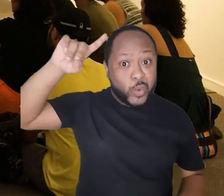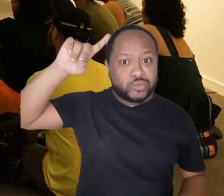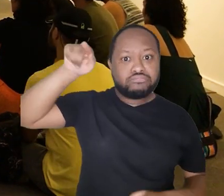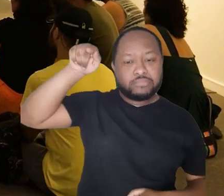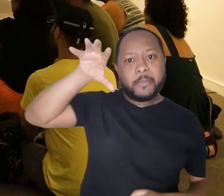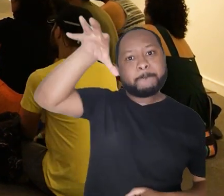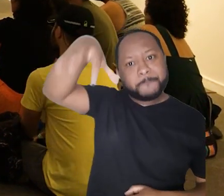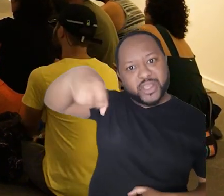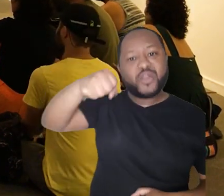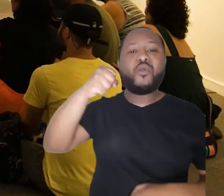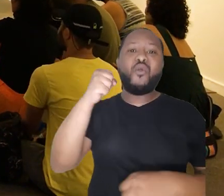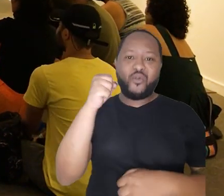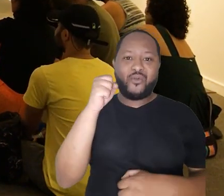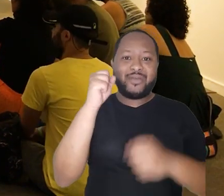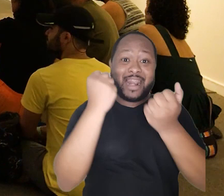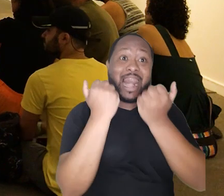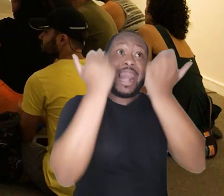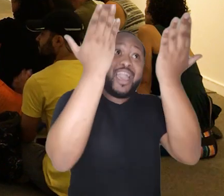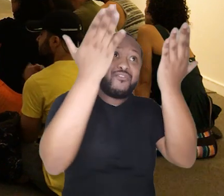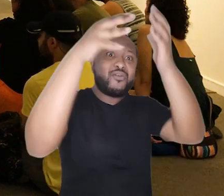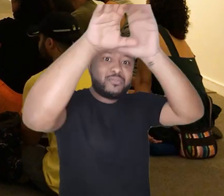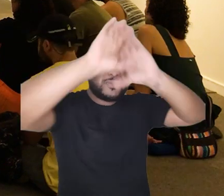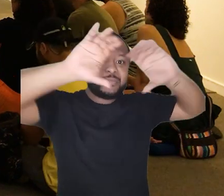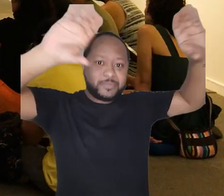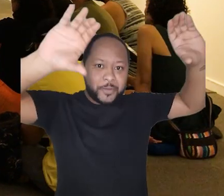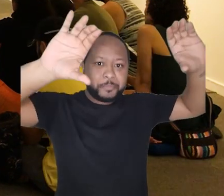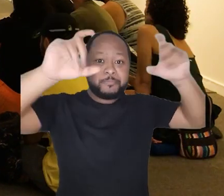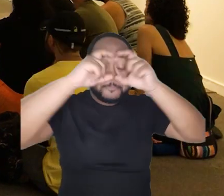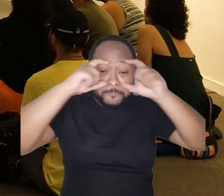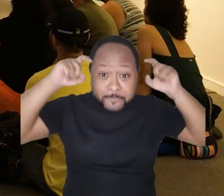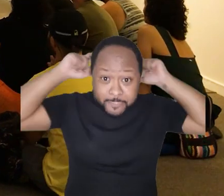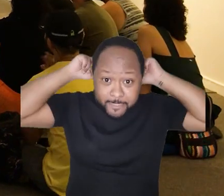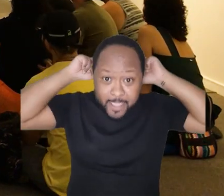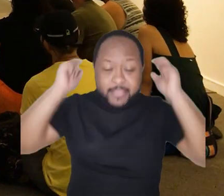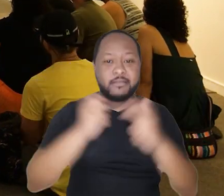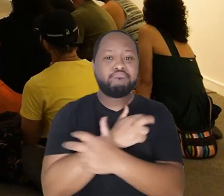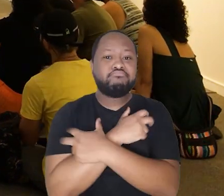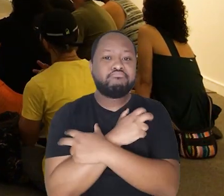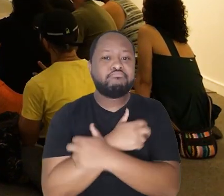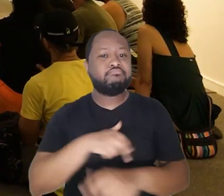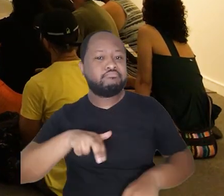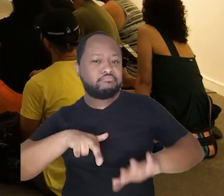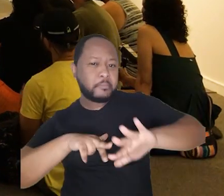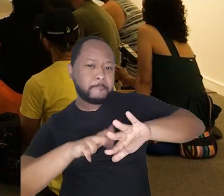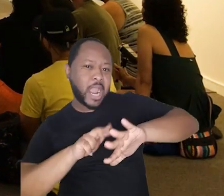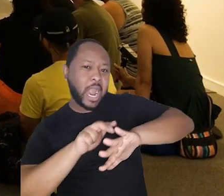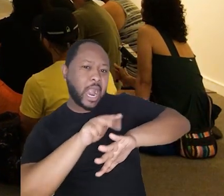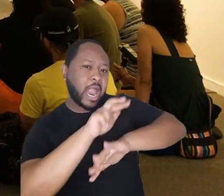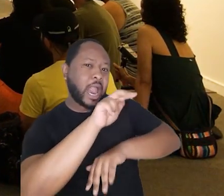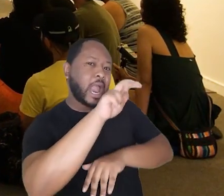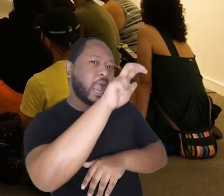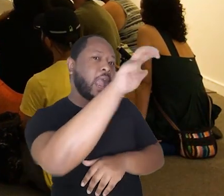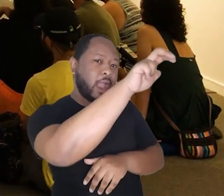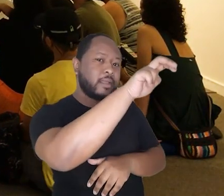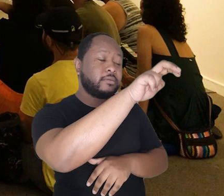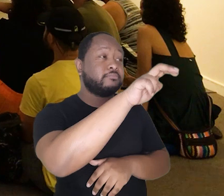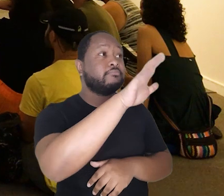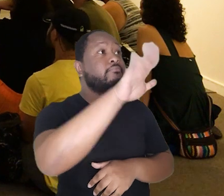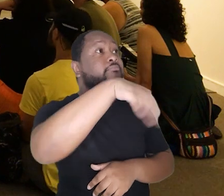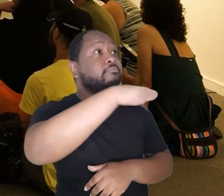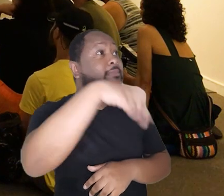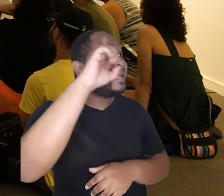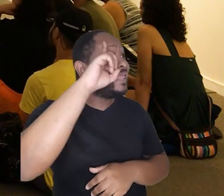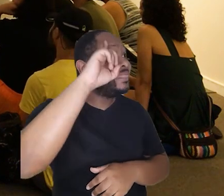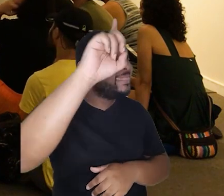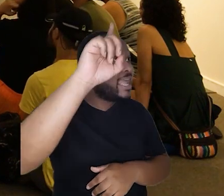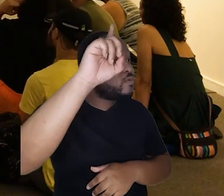lá para o céu. Então ele foi até a escada, subiu até o céu. Quando ele chegou no céu, foi então que ele disse,